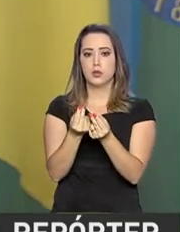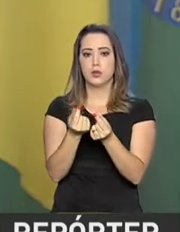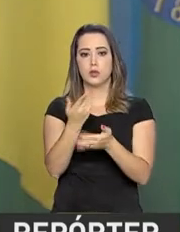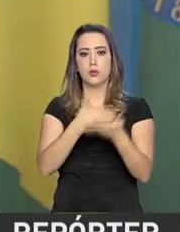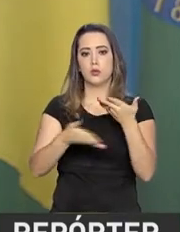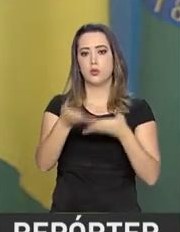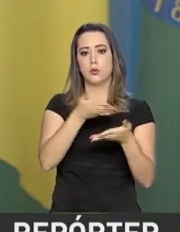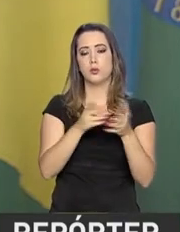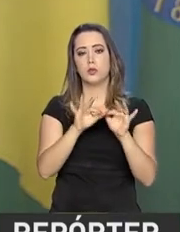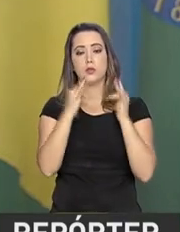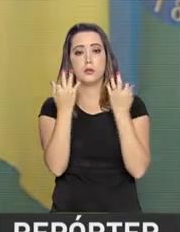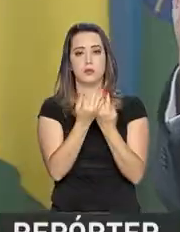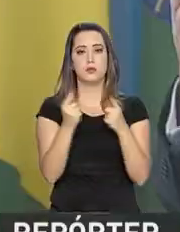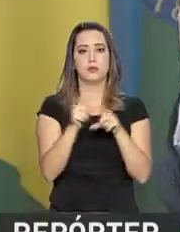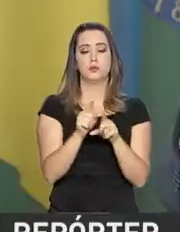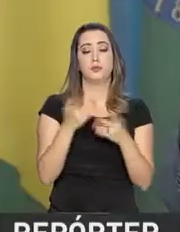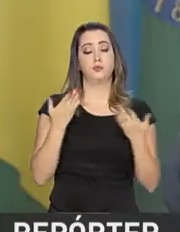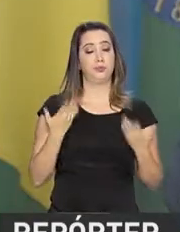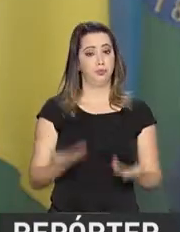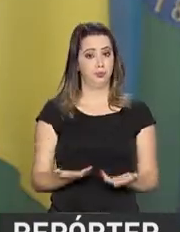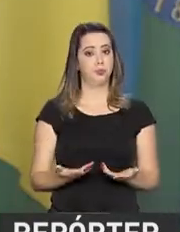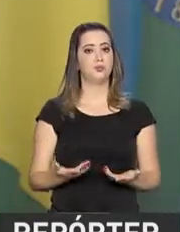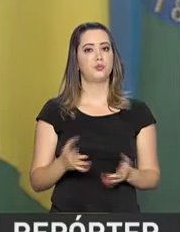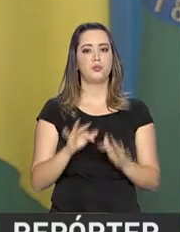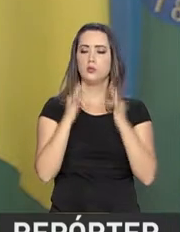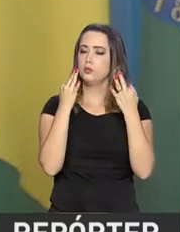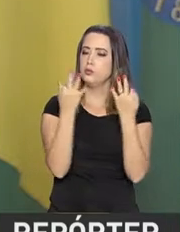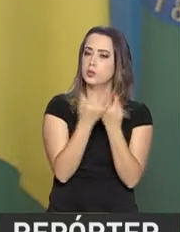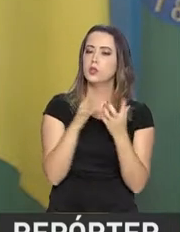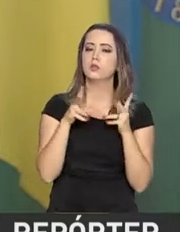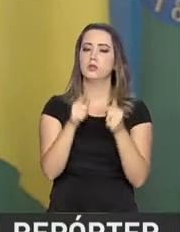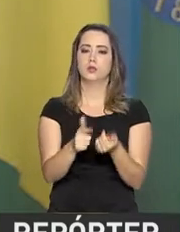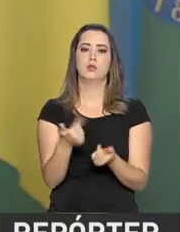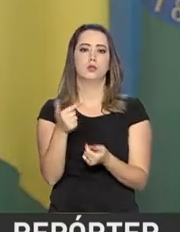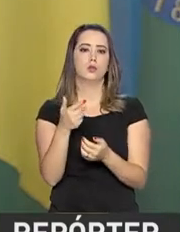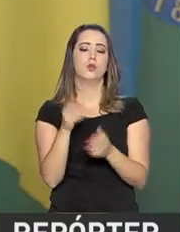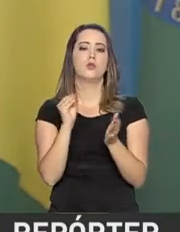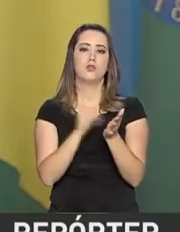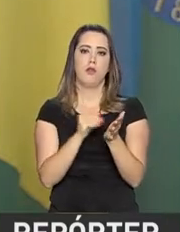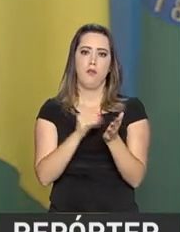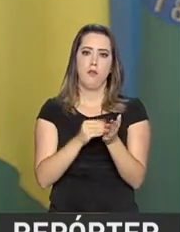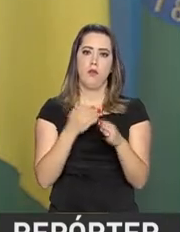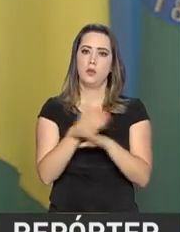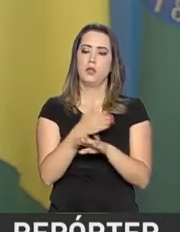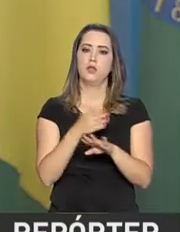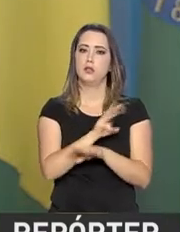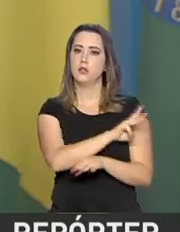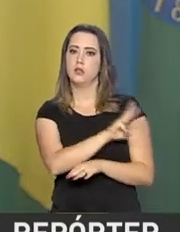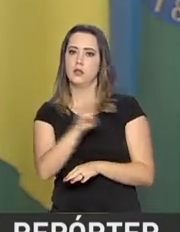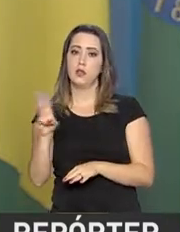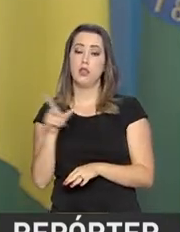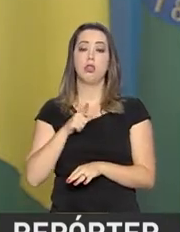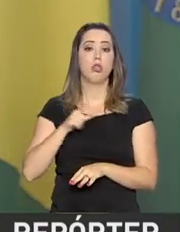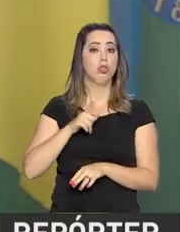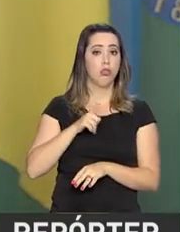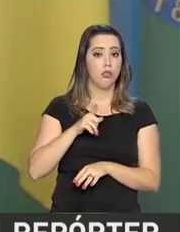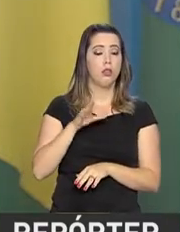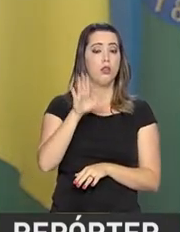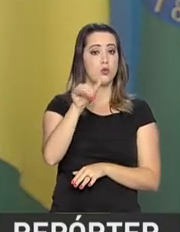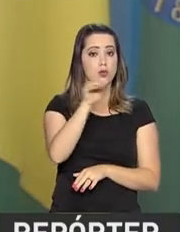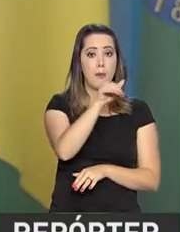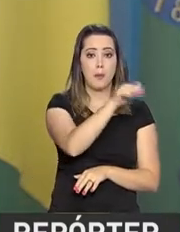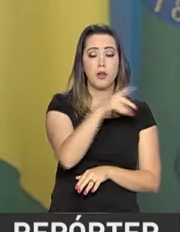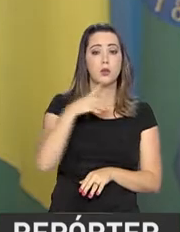circular na economia brasileira. As famílias e a todos que ainda não se inscreveram, eu verifiquei que há um chamamento para os advogados,